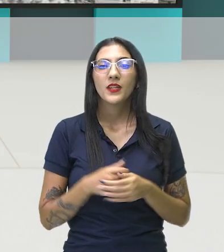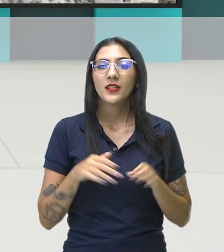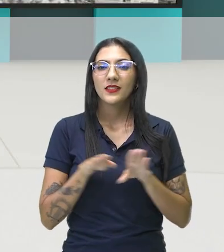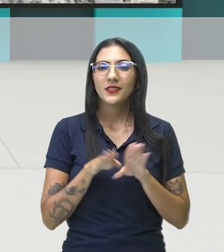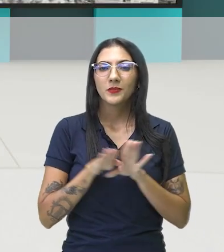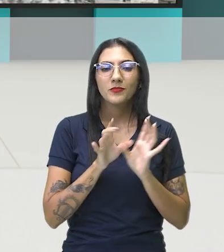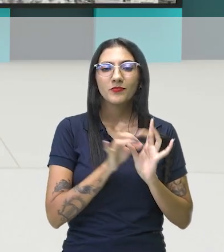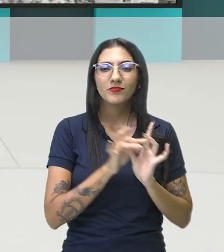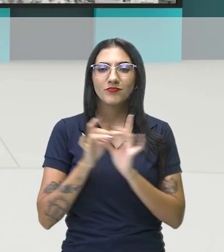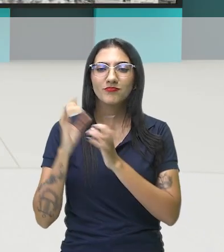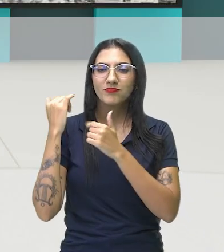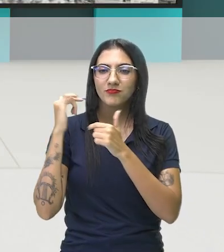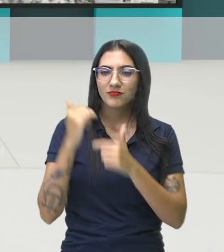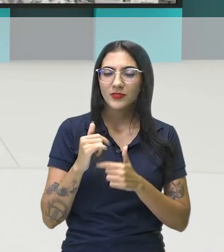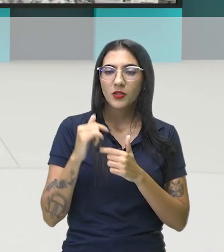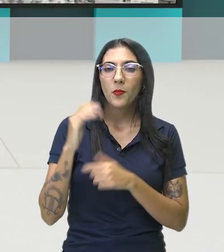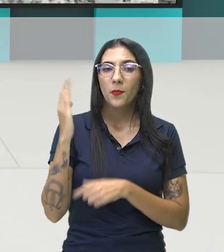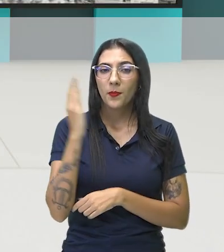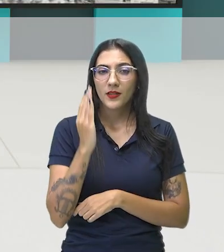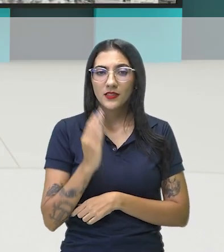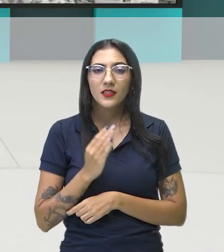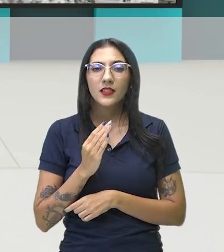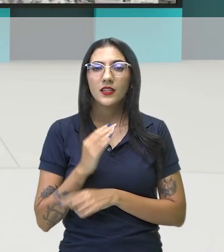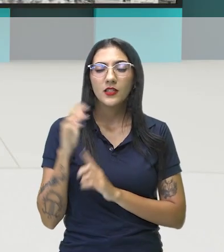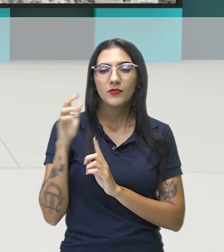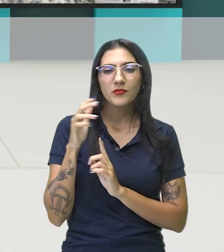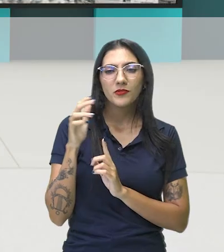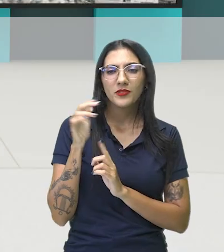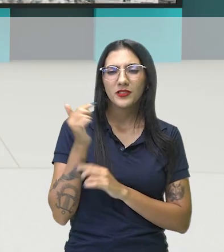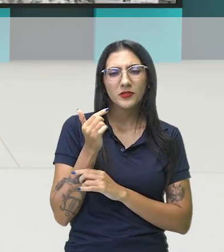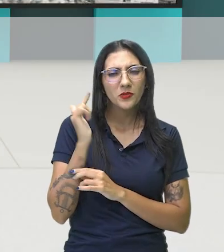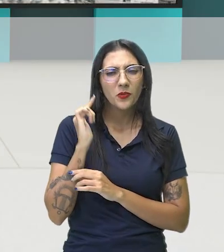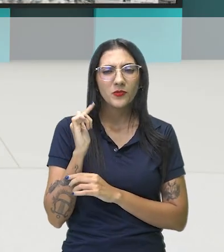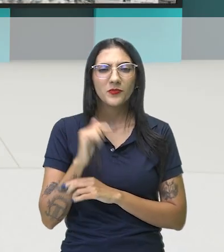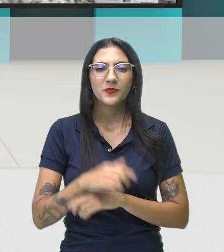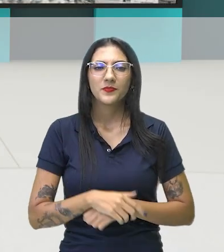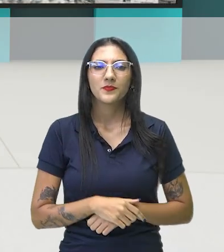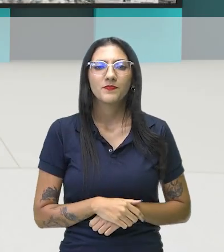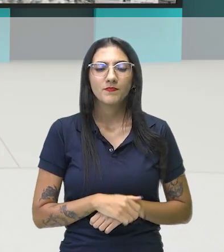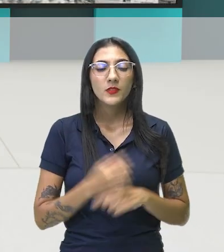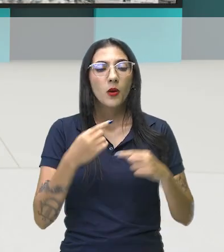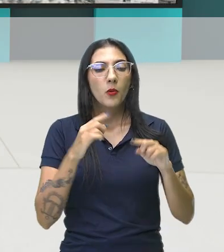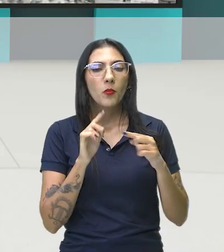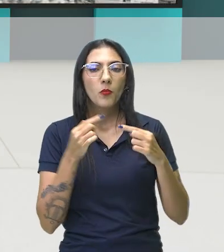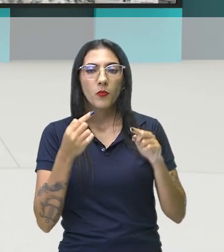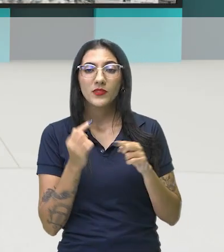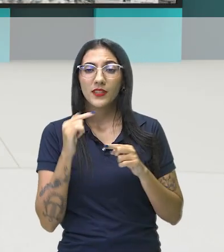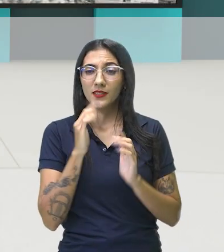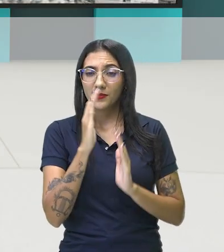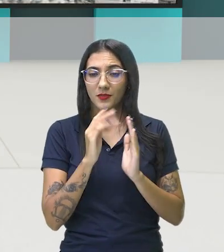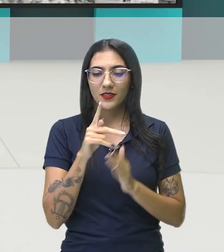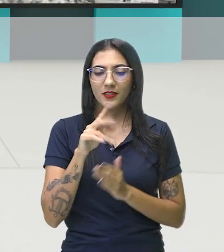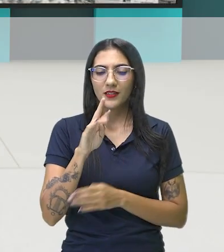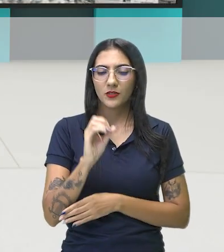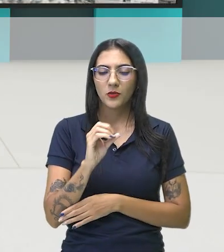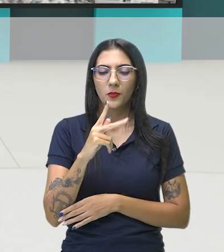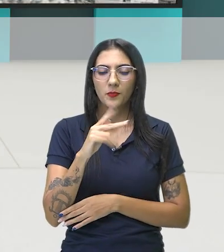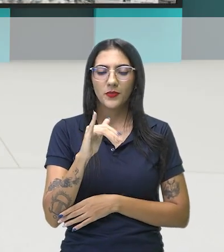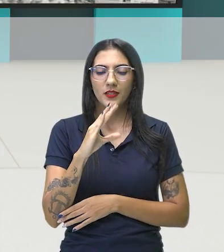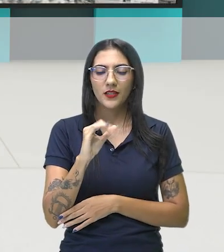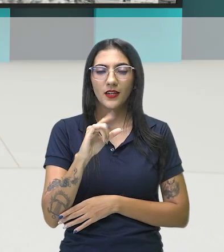como a fusão da tradição brasileira com tendências estrangeiras da época. Musicalmente, a Tropicália representou